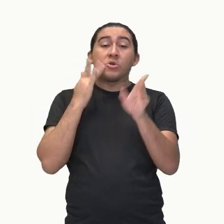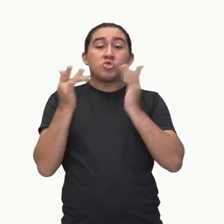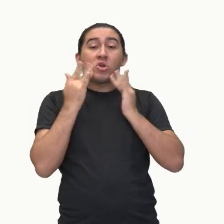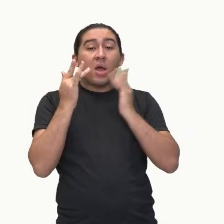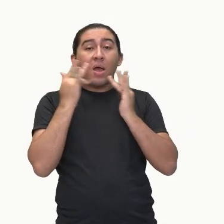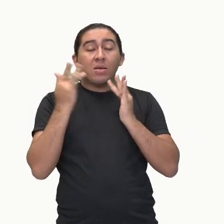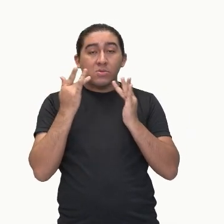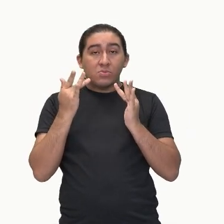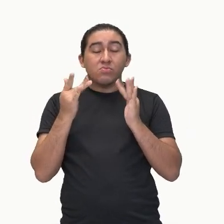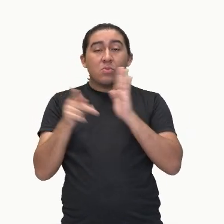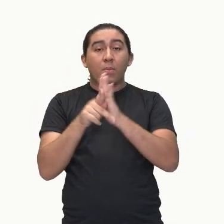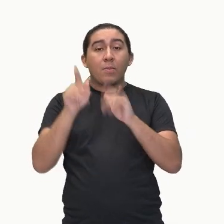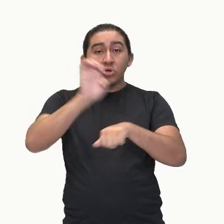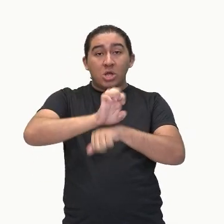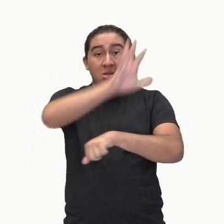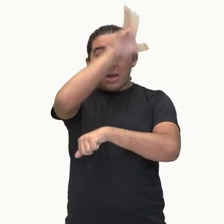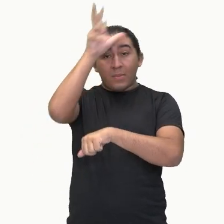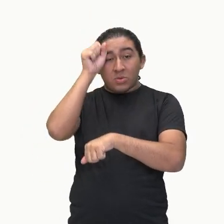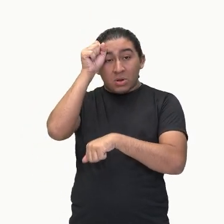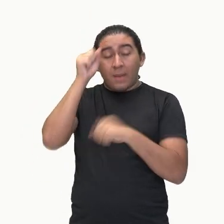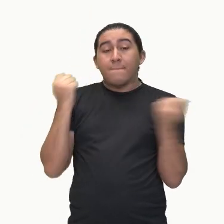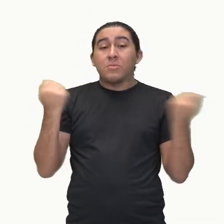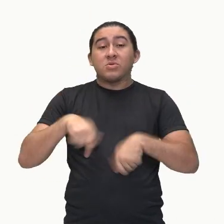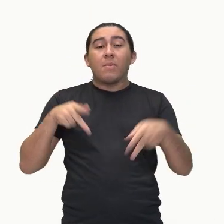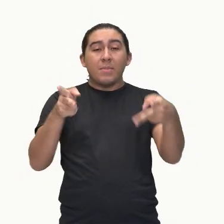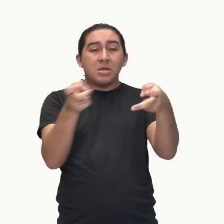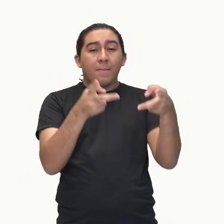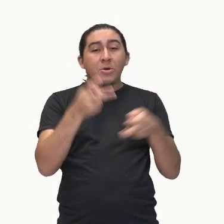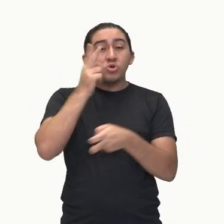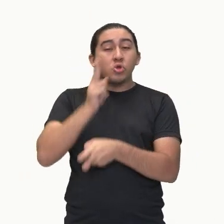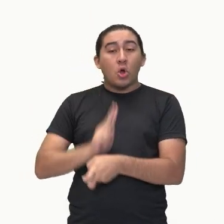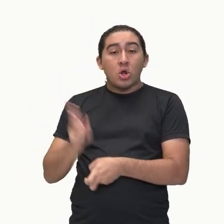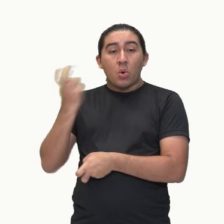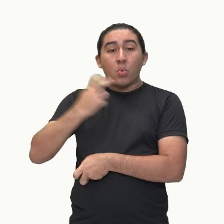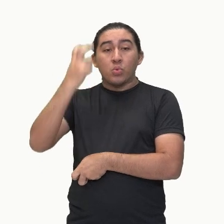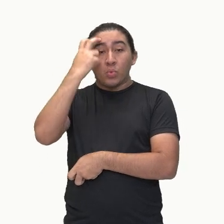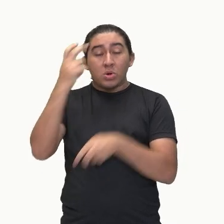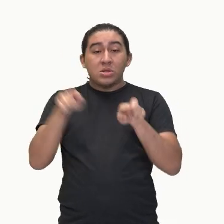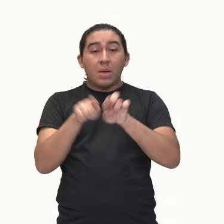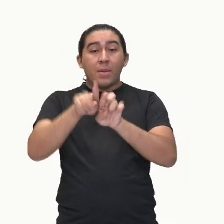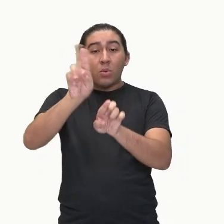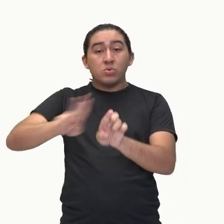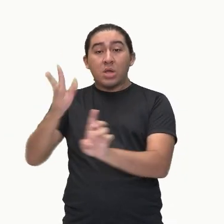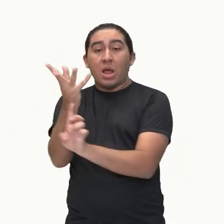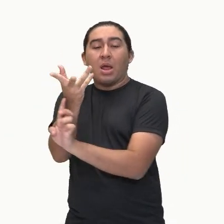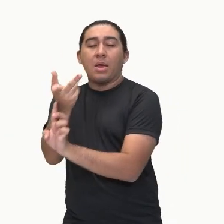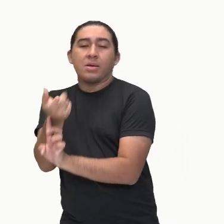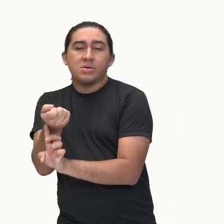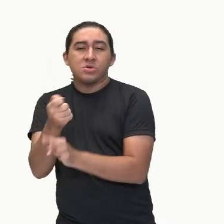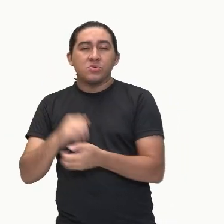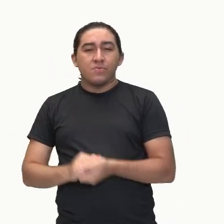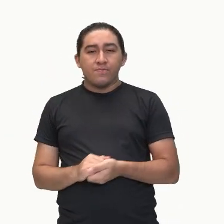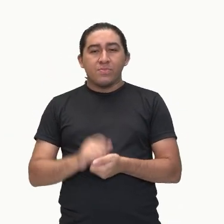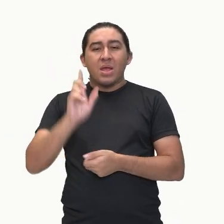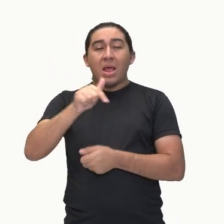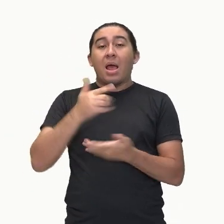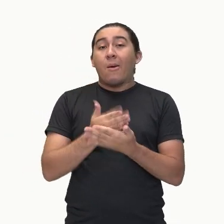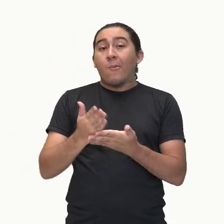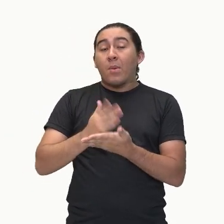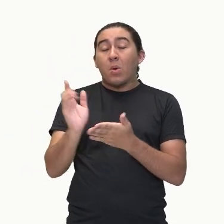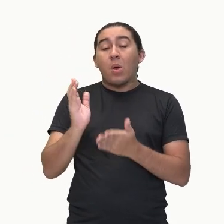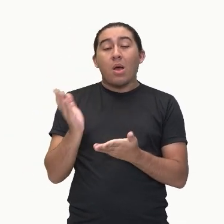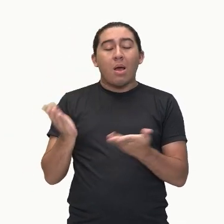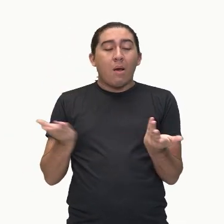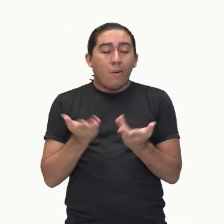possível enxergar nossa história e cultura por meio da arte, além de algo tão emergente que é a